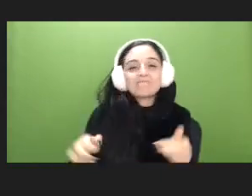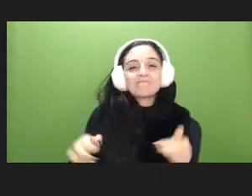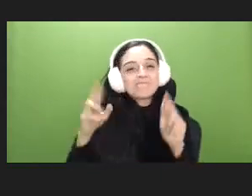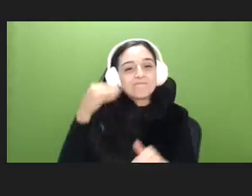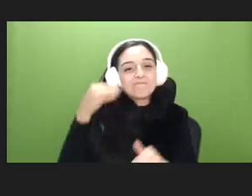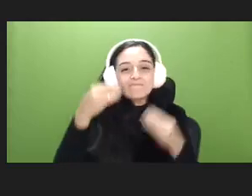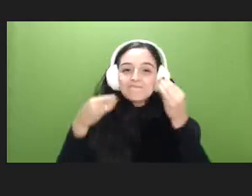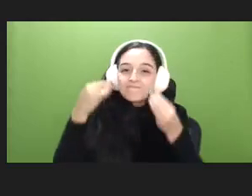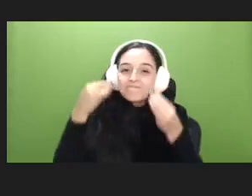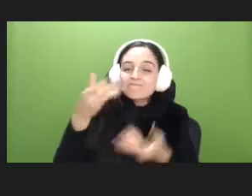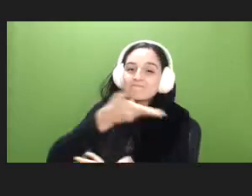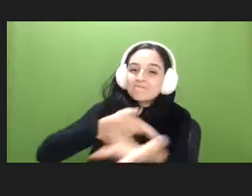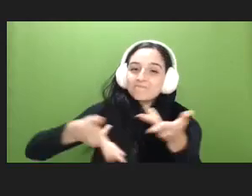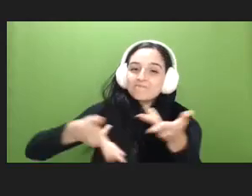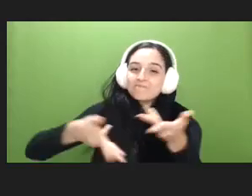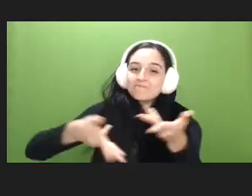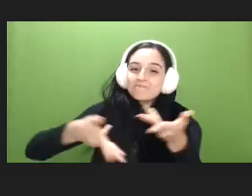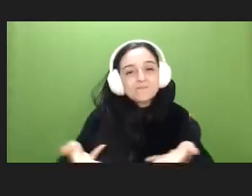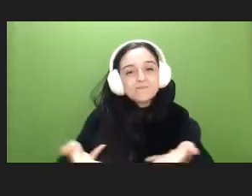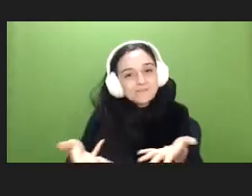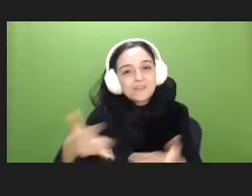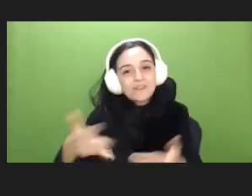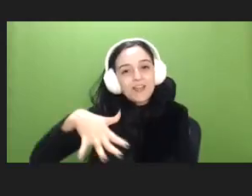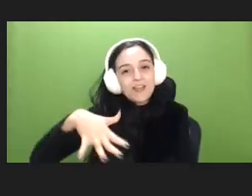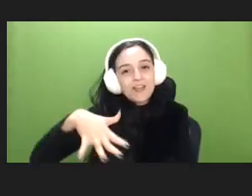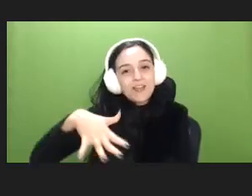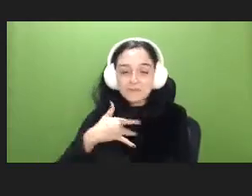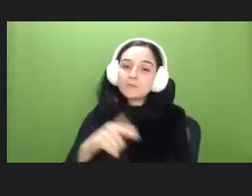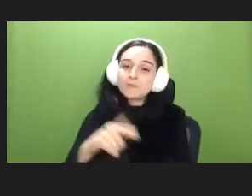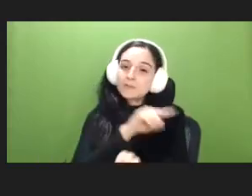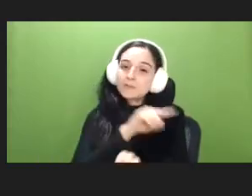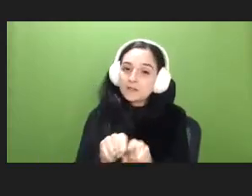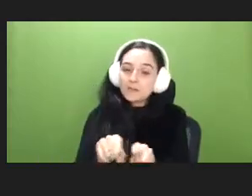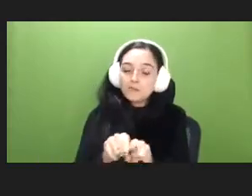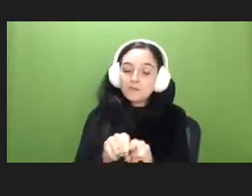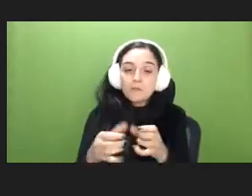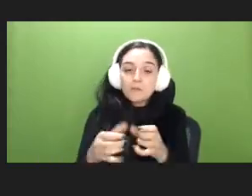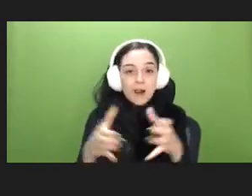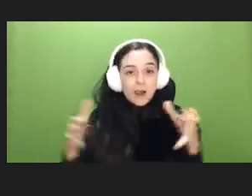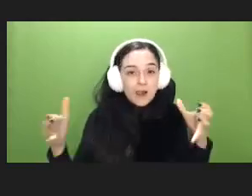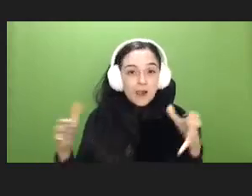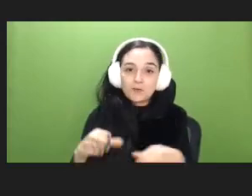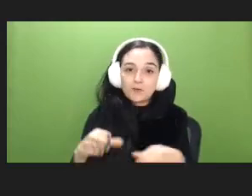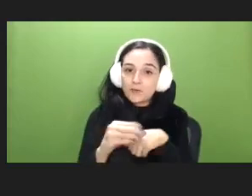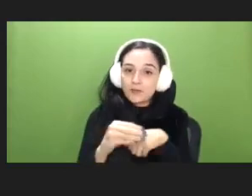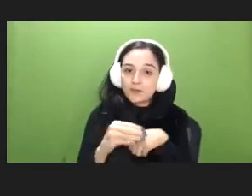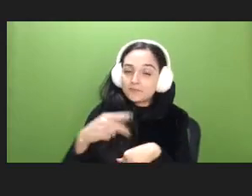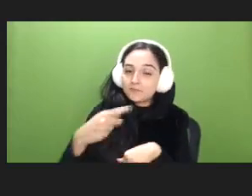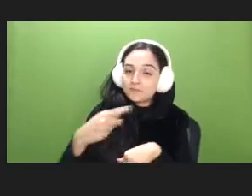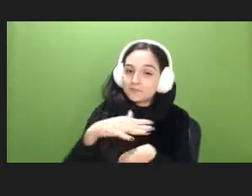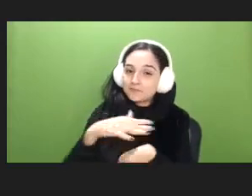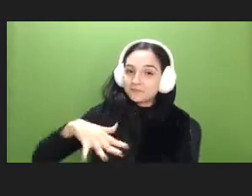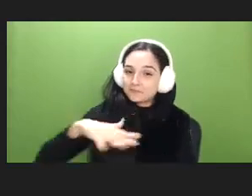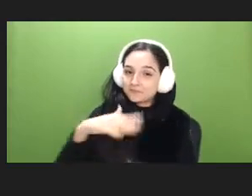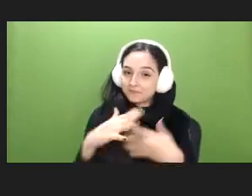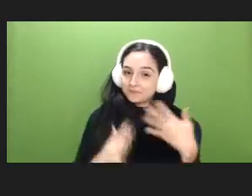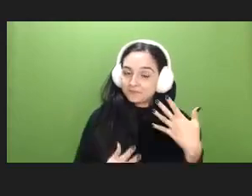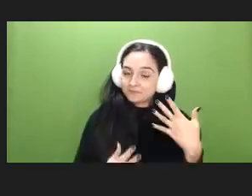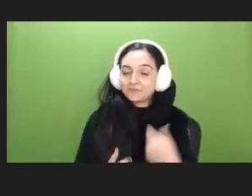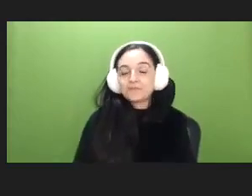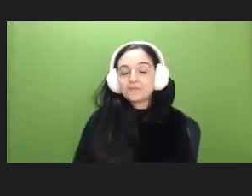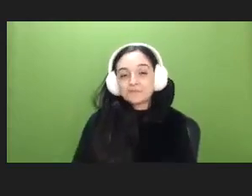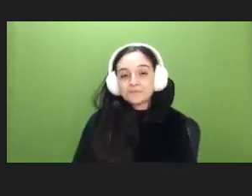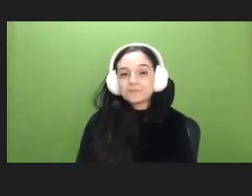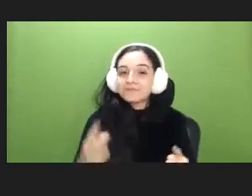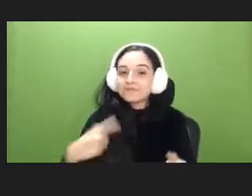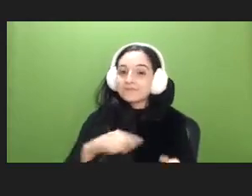da saúde e para a ampliação do acesso ao conhecimento em Libras. Agora, sem mais delongas, desejamos a